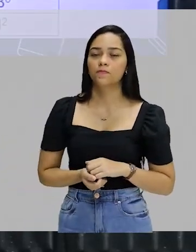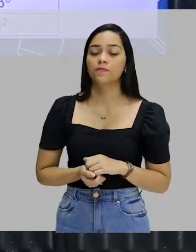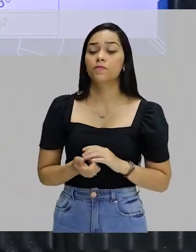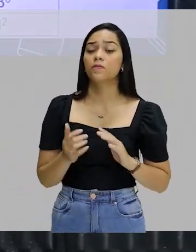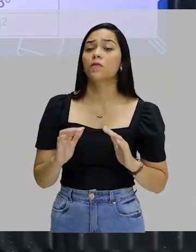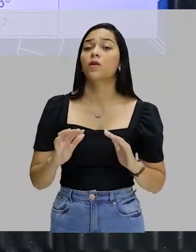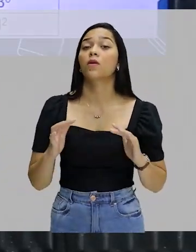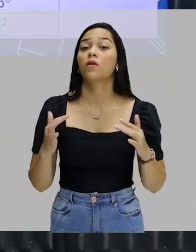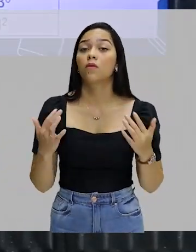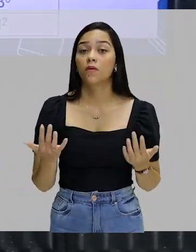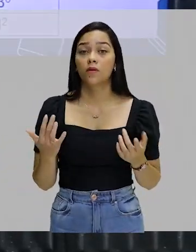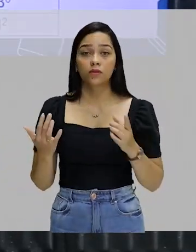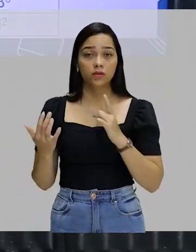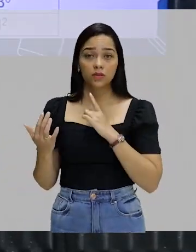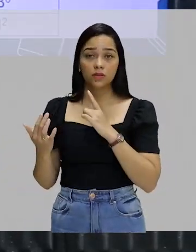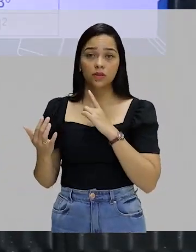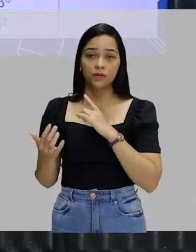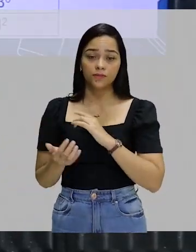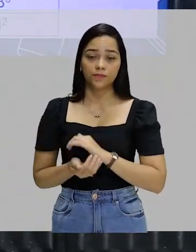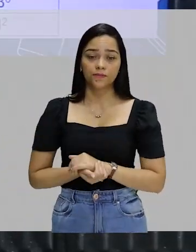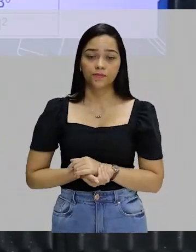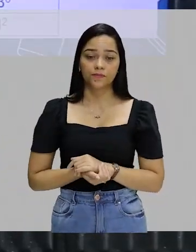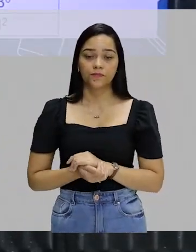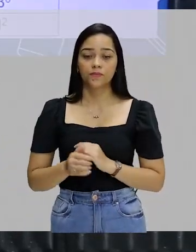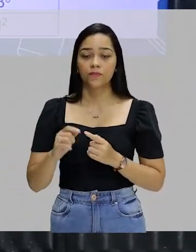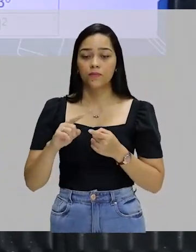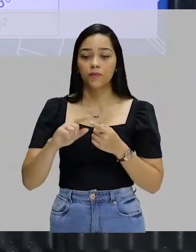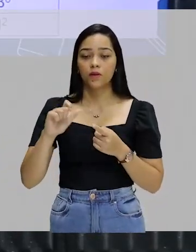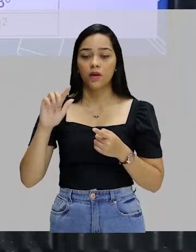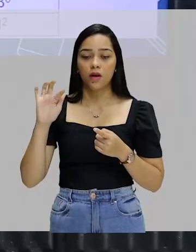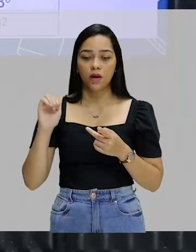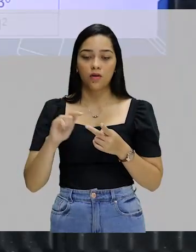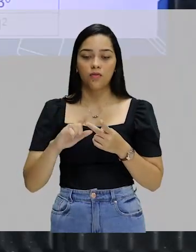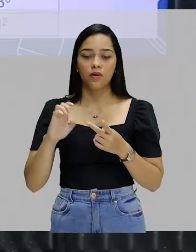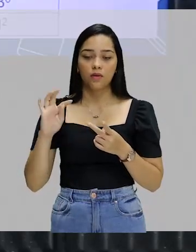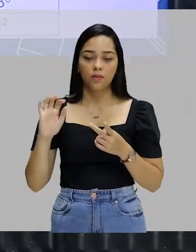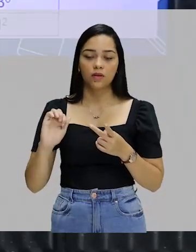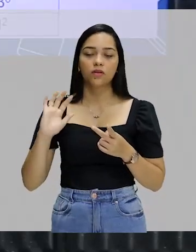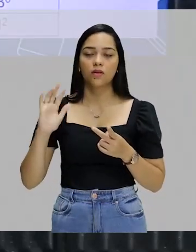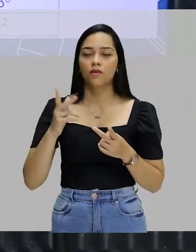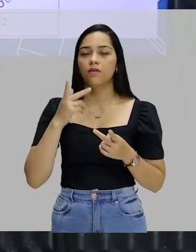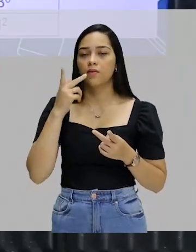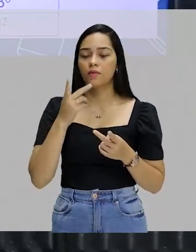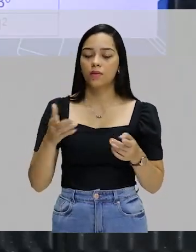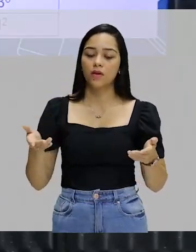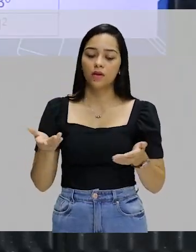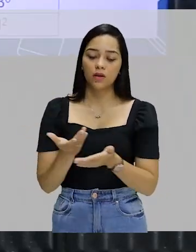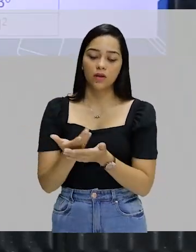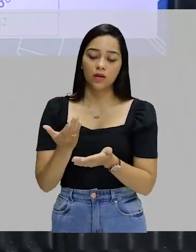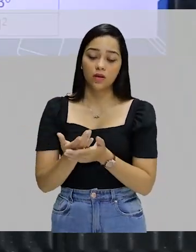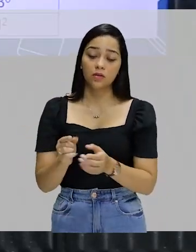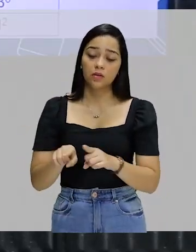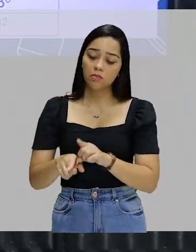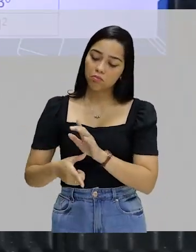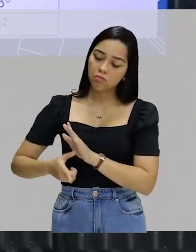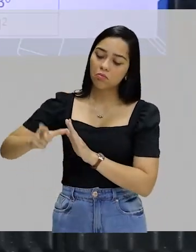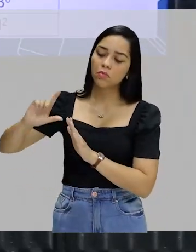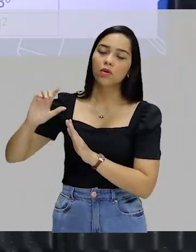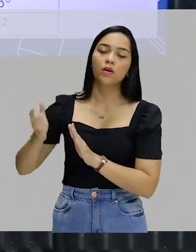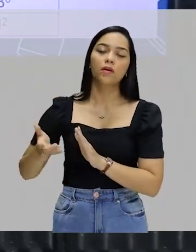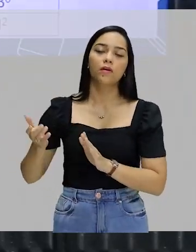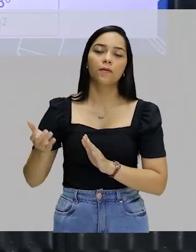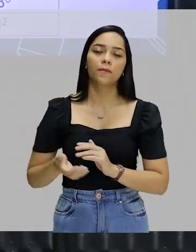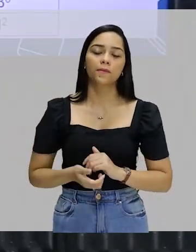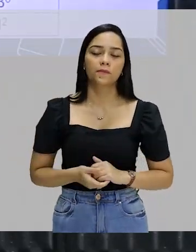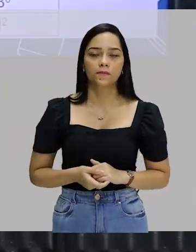quais são essas partículas? Alfa e beta, que já comentamos, tanto na aula de hoje como em aulas anteriores,